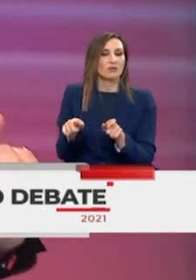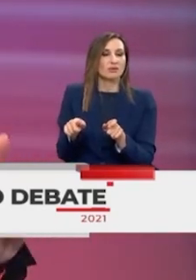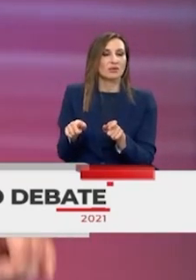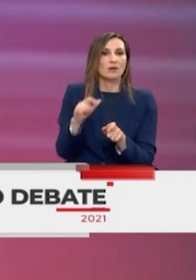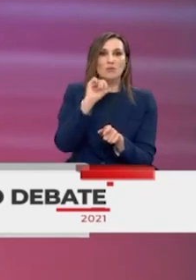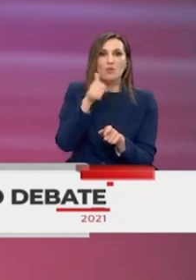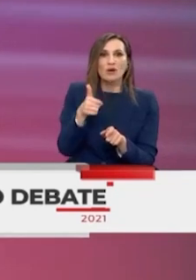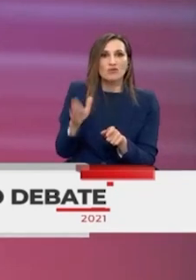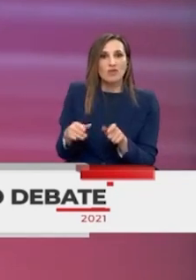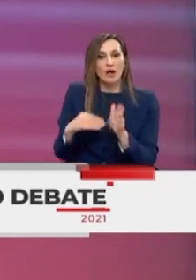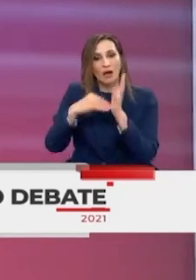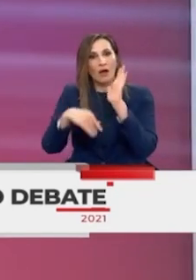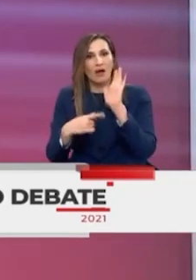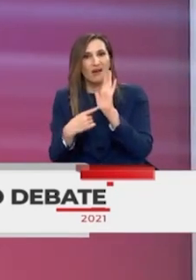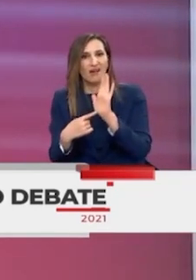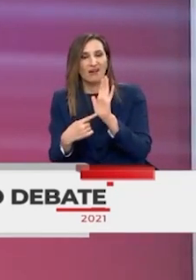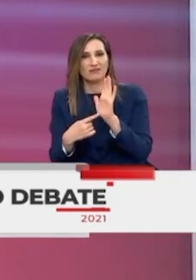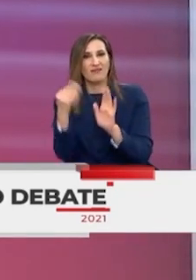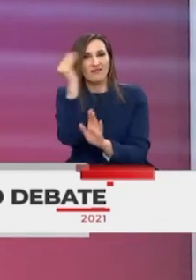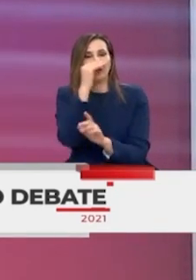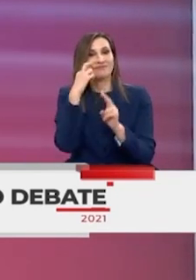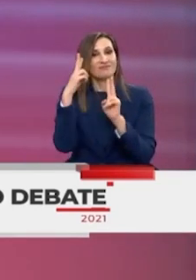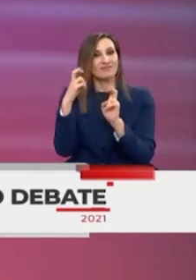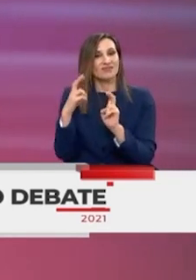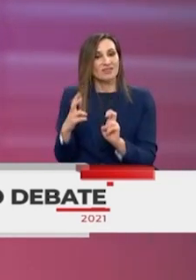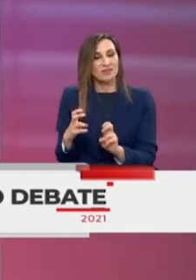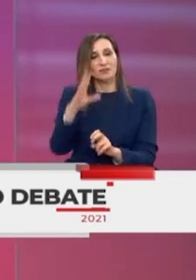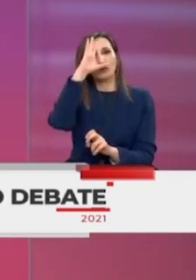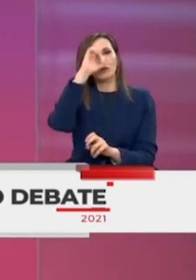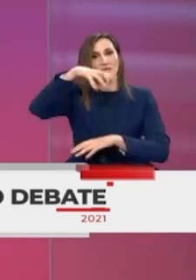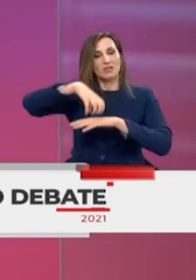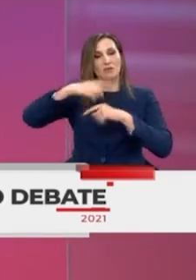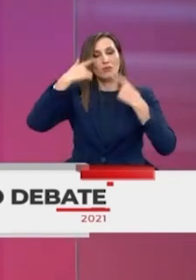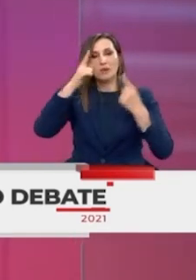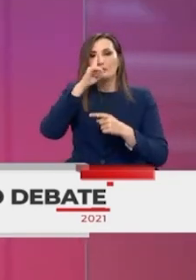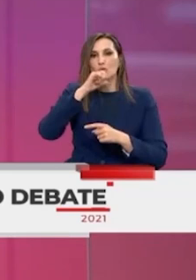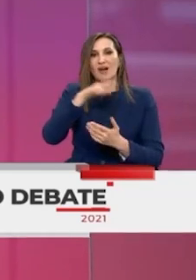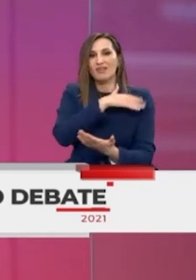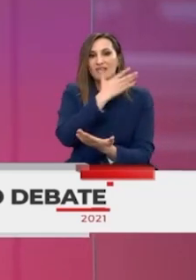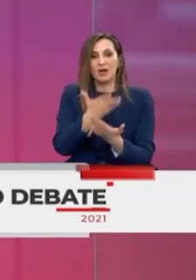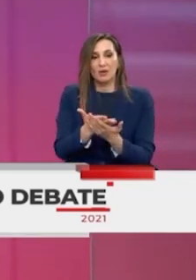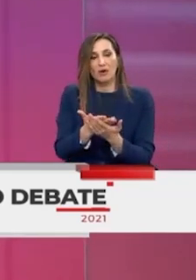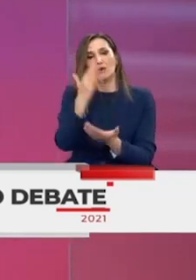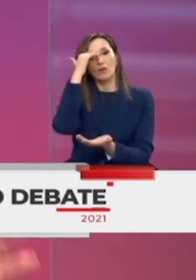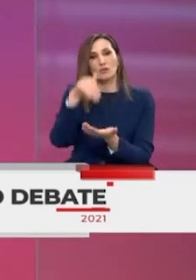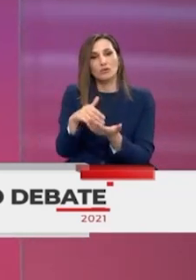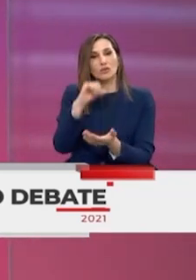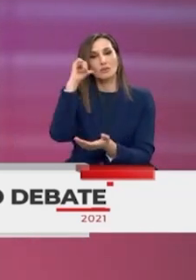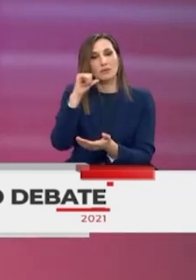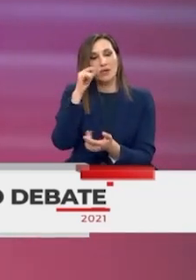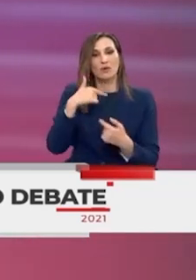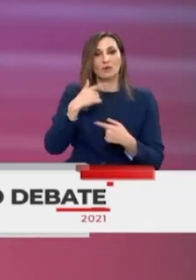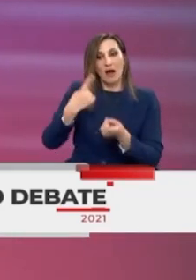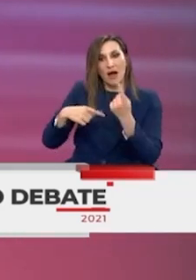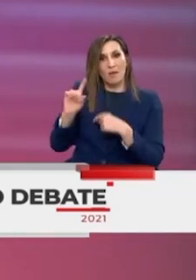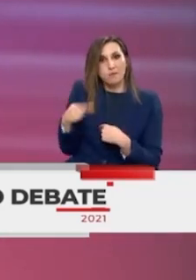incluindo pessoas já falecidas. Há uma investigação no Ministério Público que é inacreditável que até hoje não tenha chegado a conclusões. Portanto, o que eu